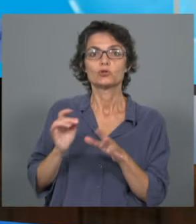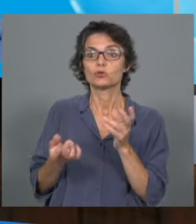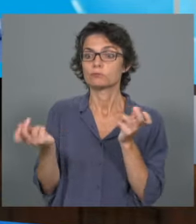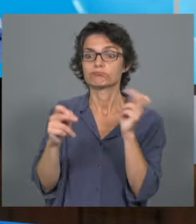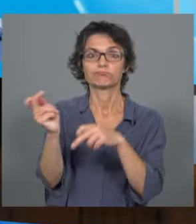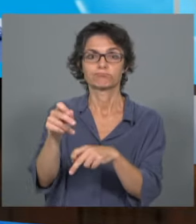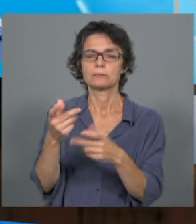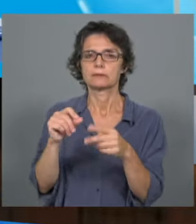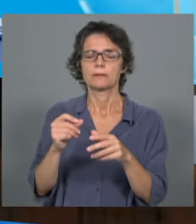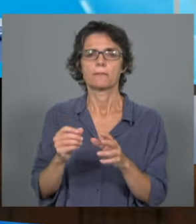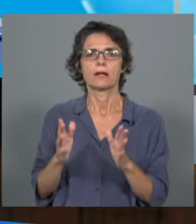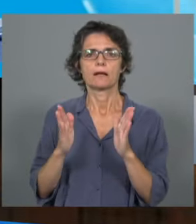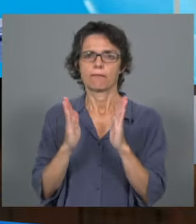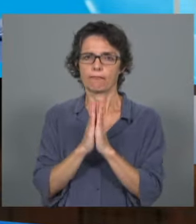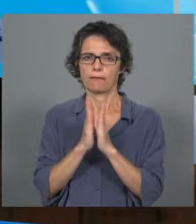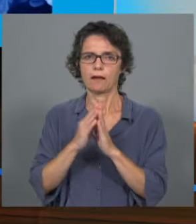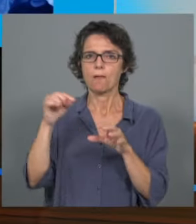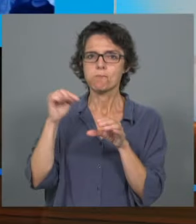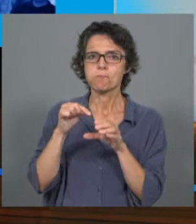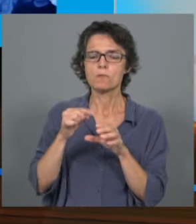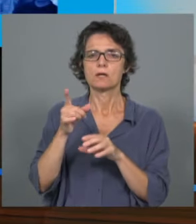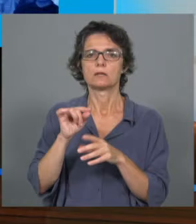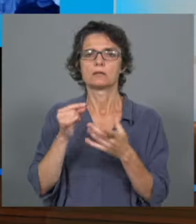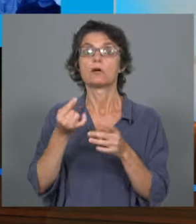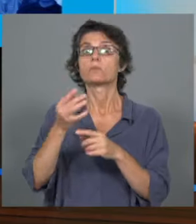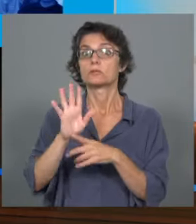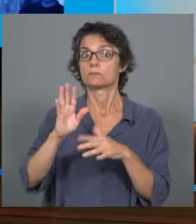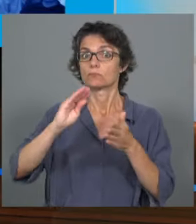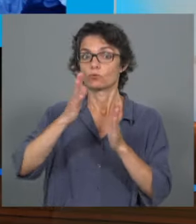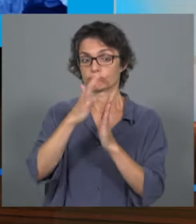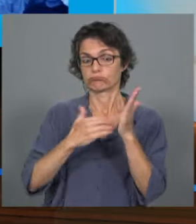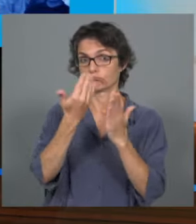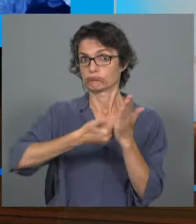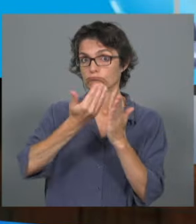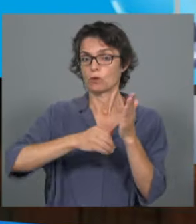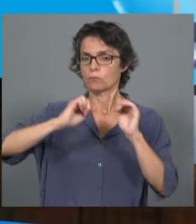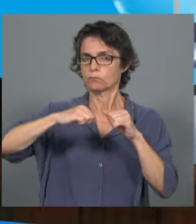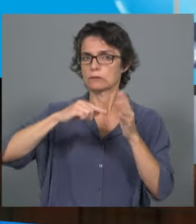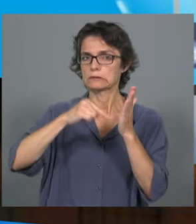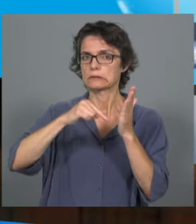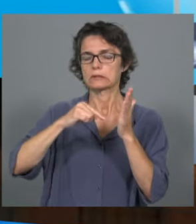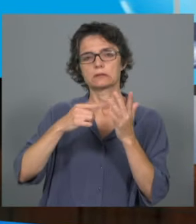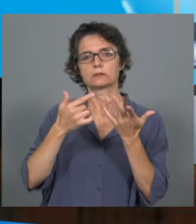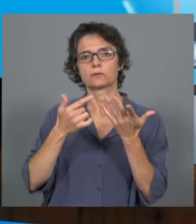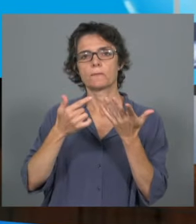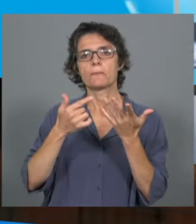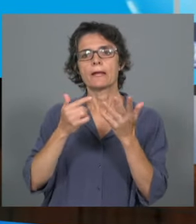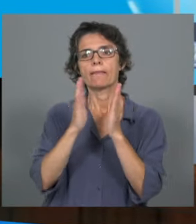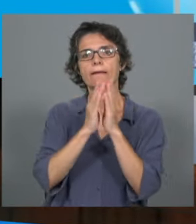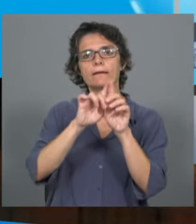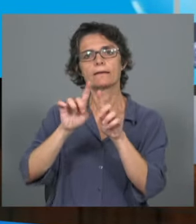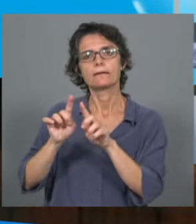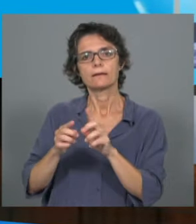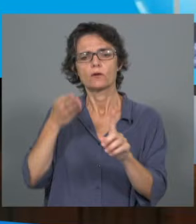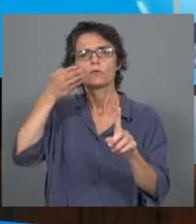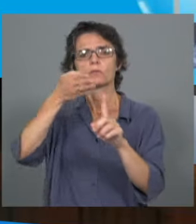nível ecuménico, com a assinatura recente do memorando de entendimento entre as igrejas e o que é que se pretende fazer com esse memorando e de